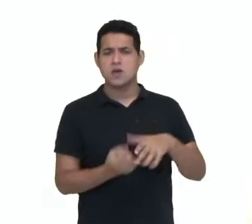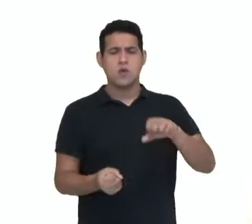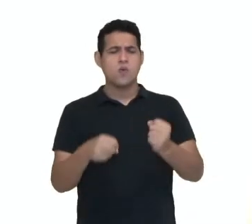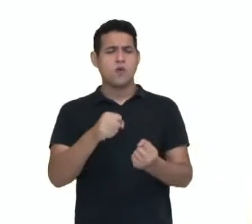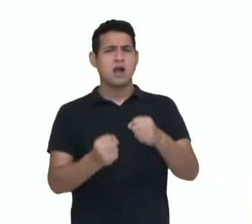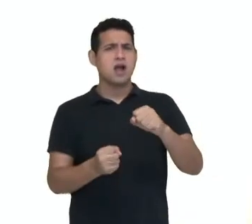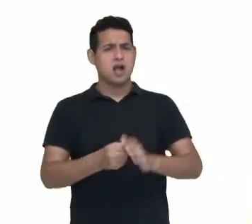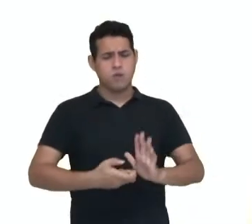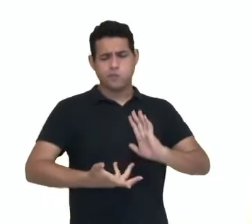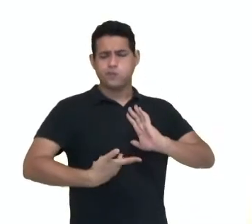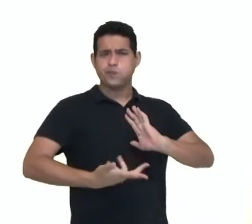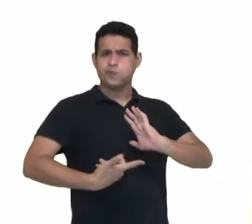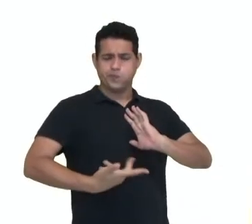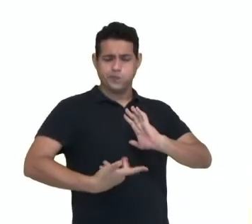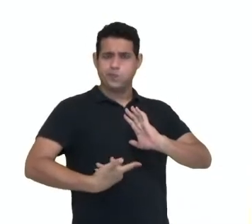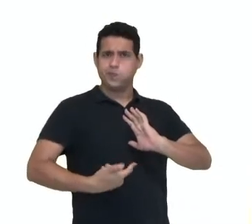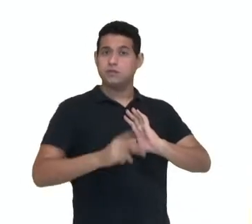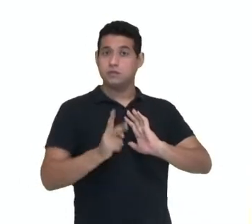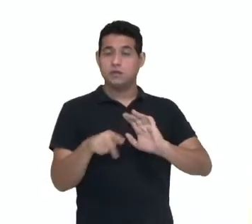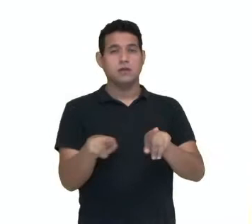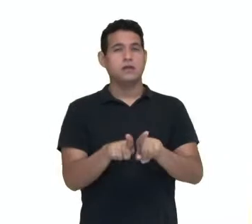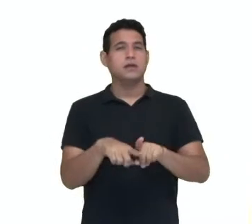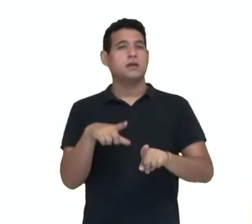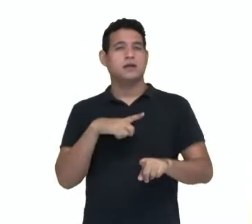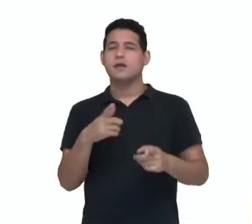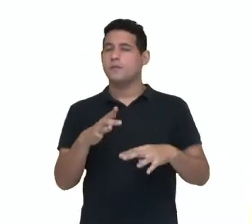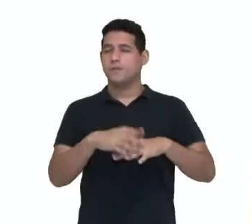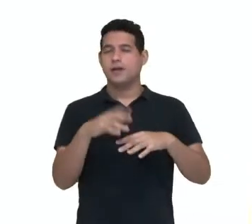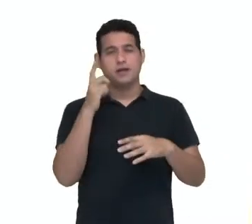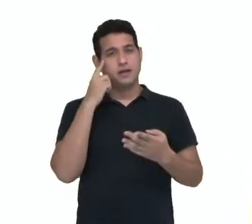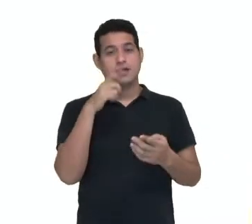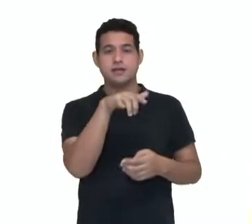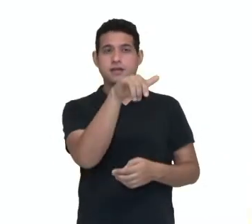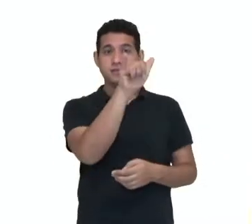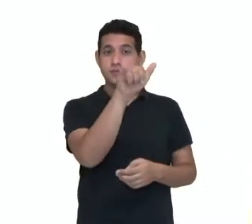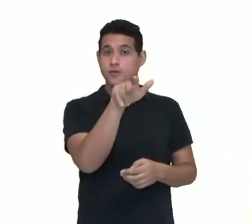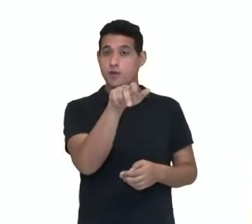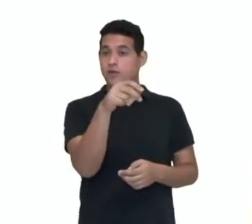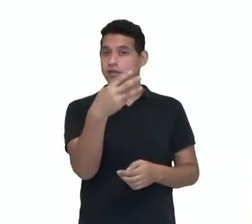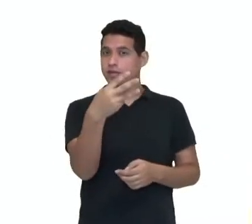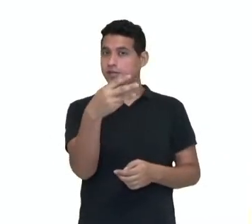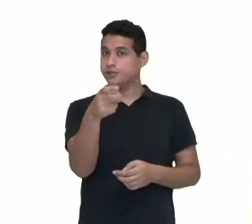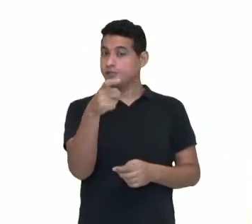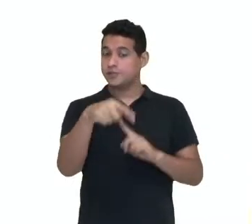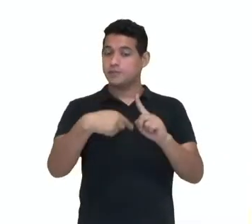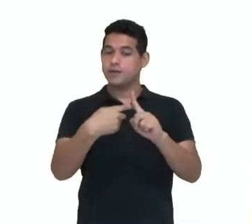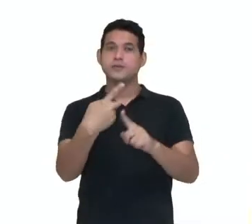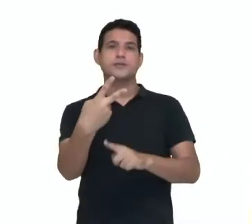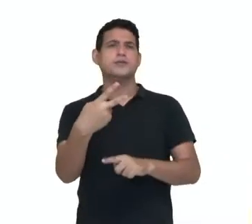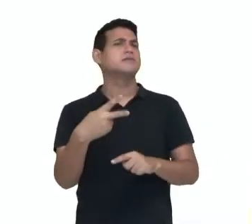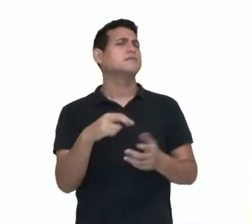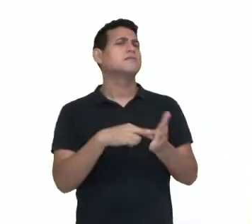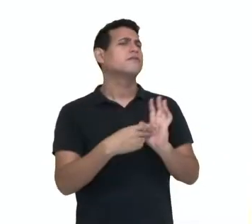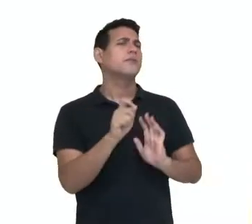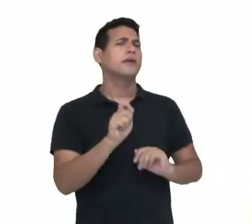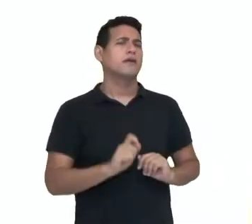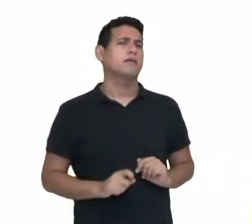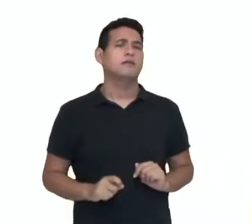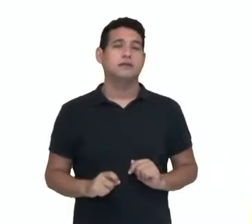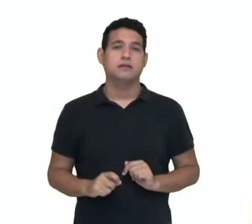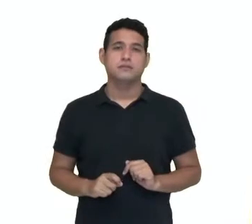em velocidade constante, seguindo a sentença matemática, y igual a 3x mais 2. O que significa tudo